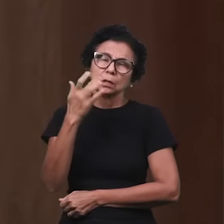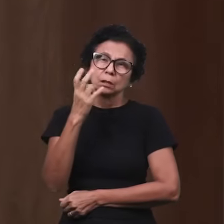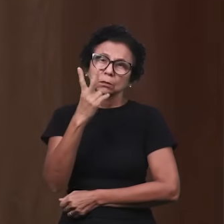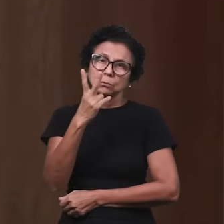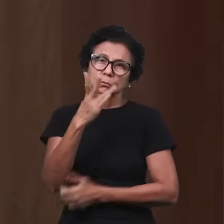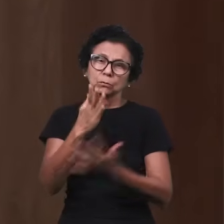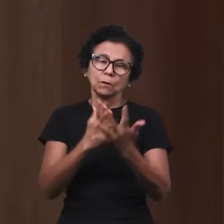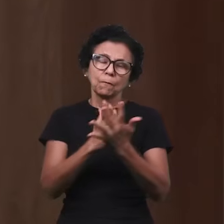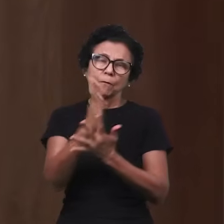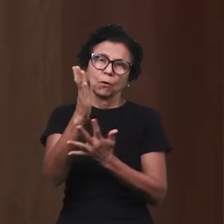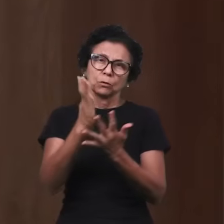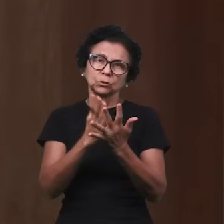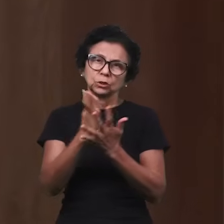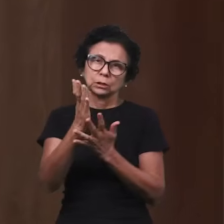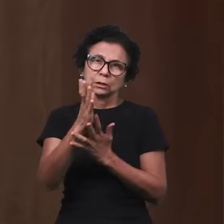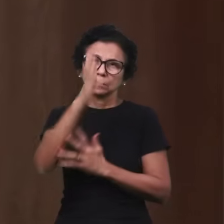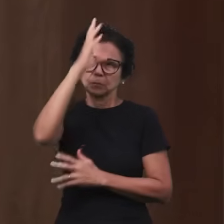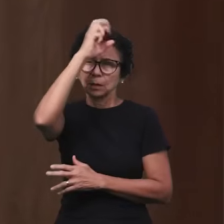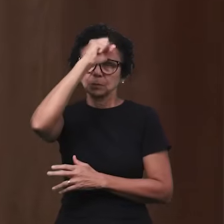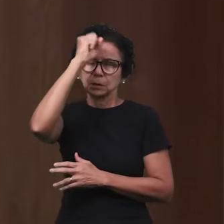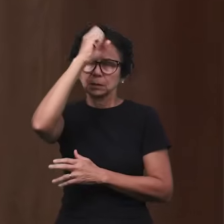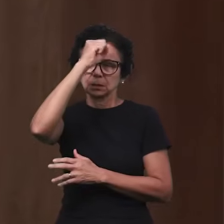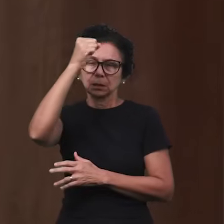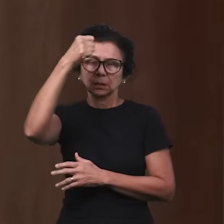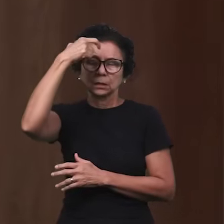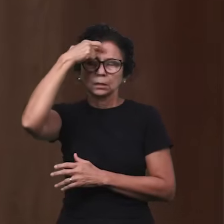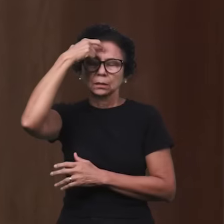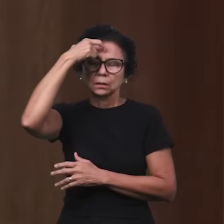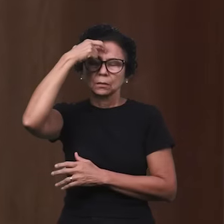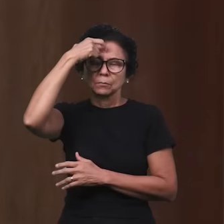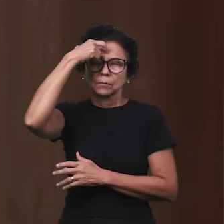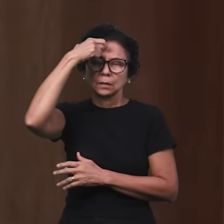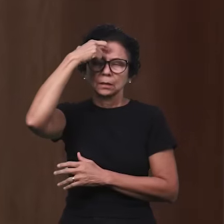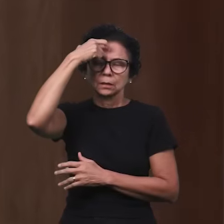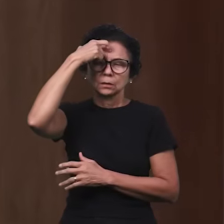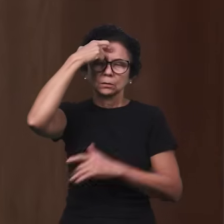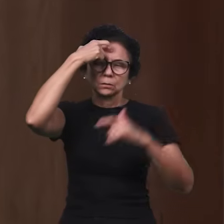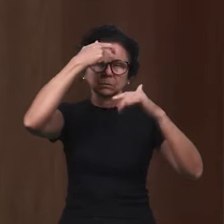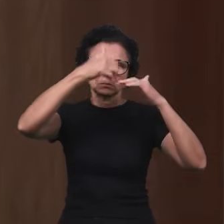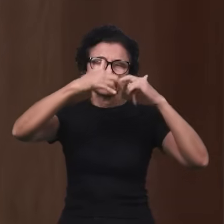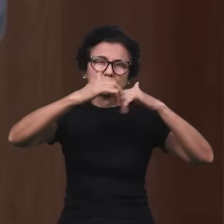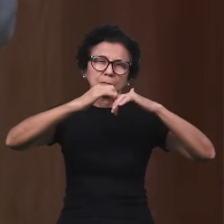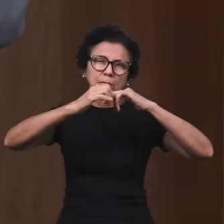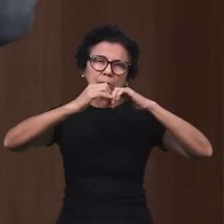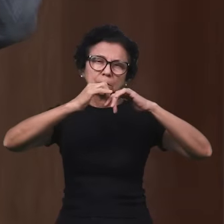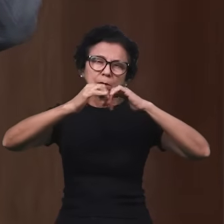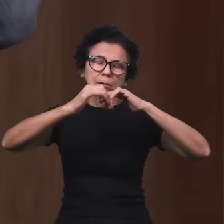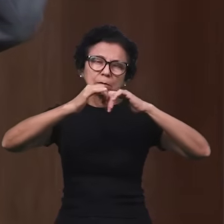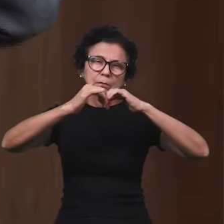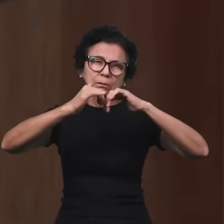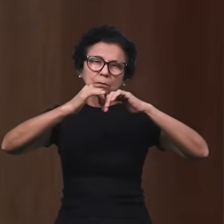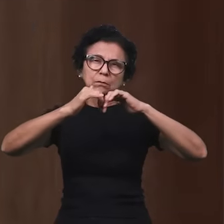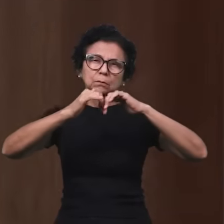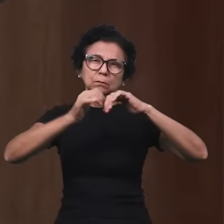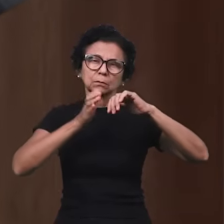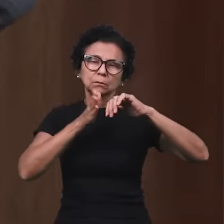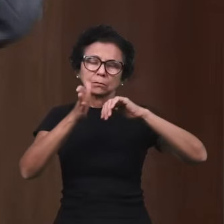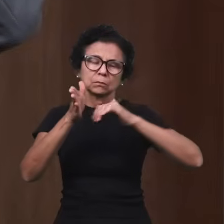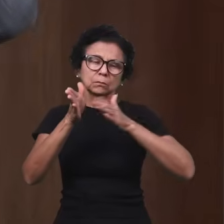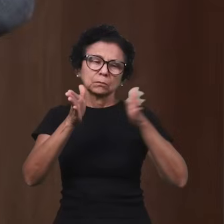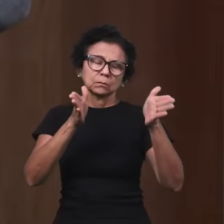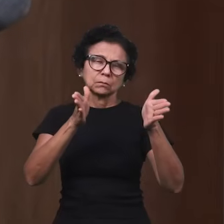coloca nele duas fontes de aprendizado, né? Na mente dele, né? Então, duas portas,